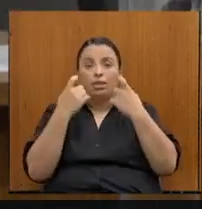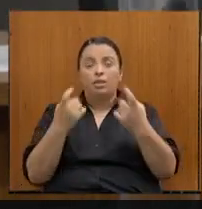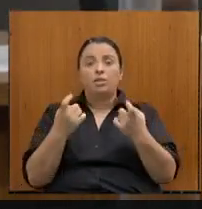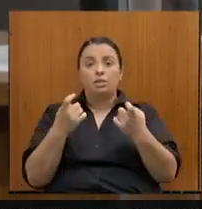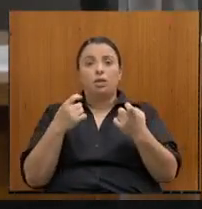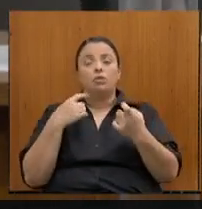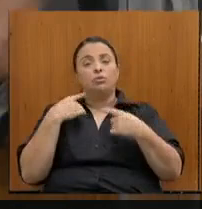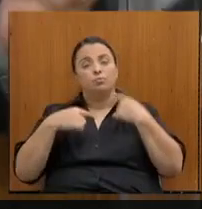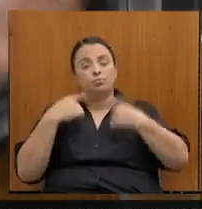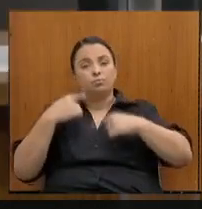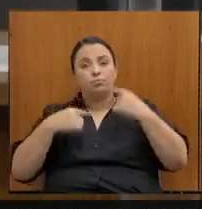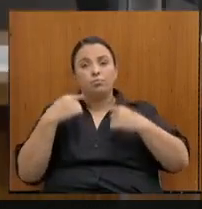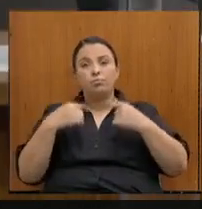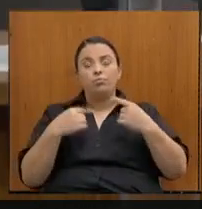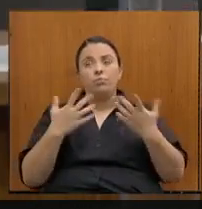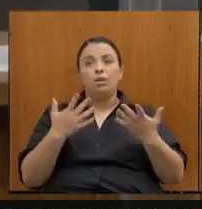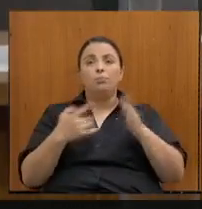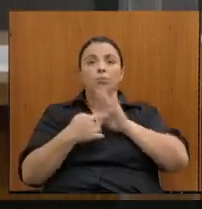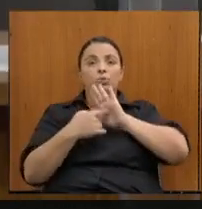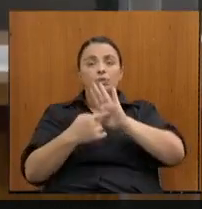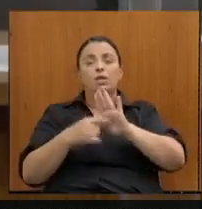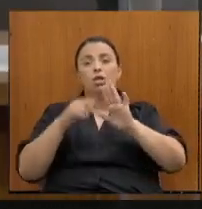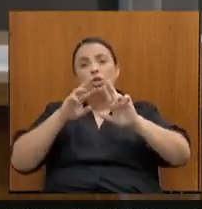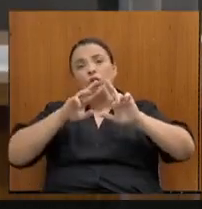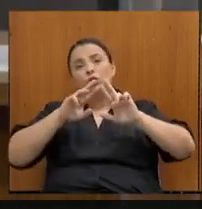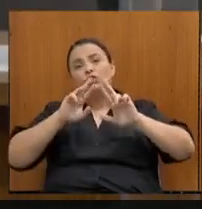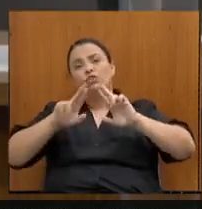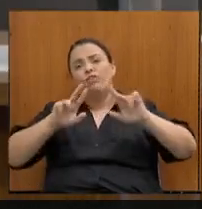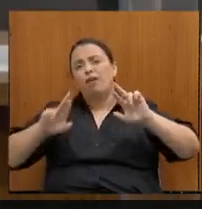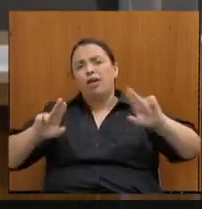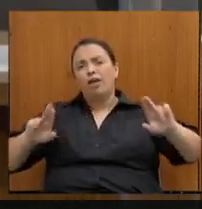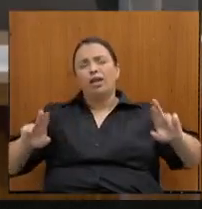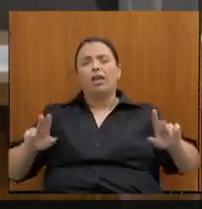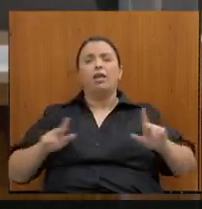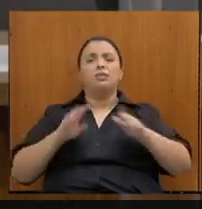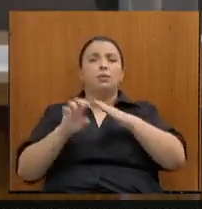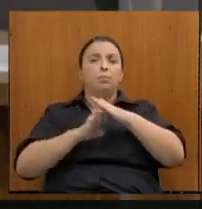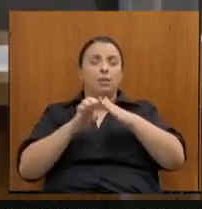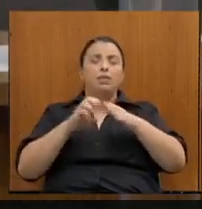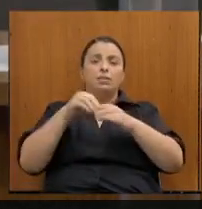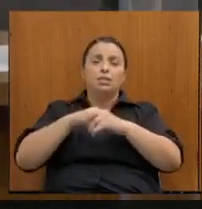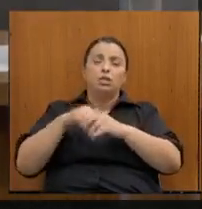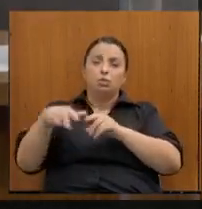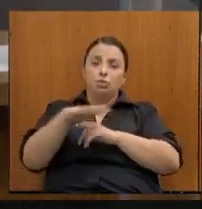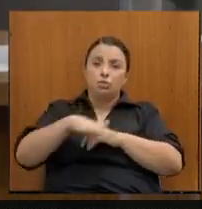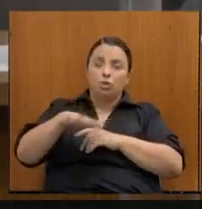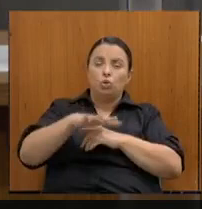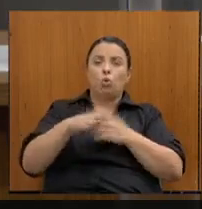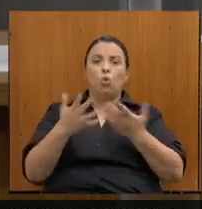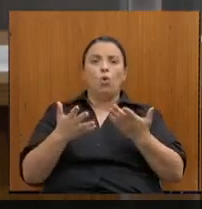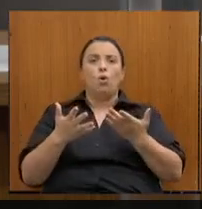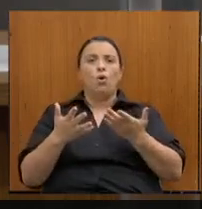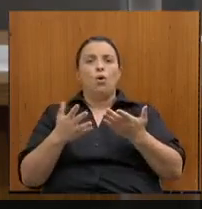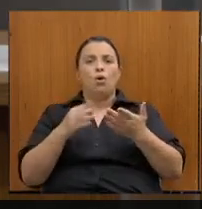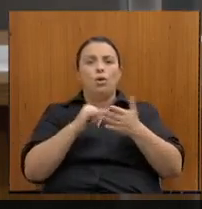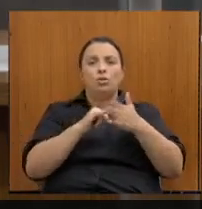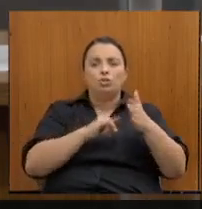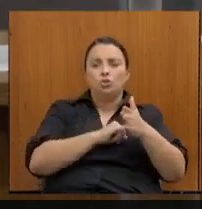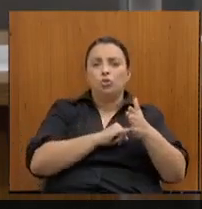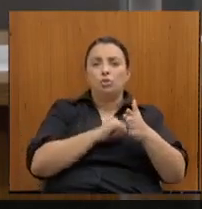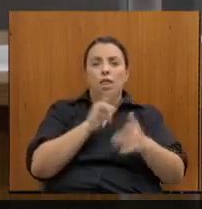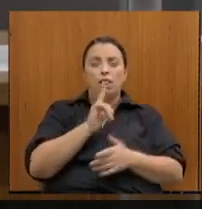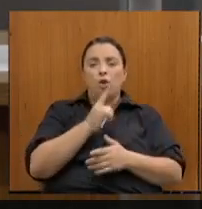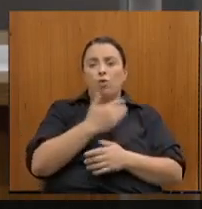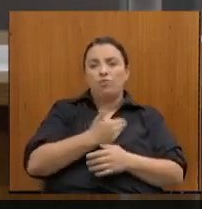não era trazendo aqui diferentes empresas do setor os órgãos governamentais associações e também uma empresa como a